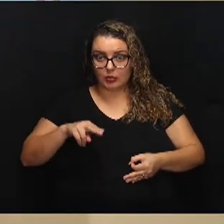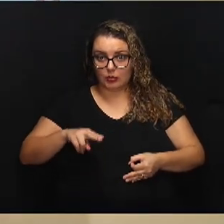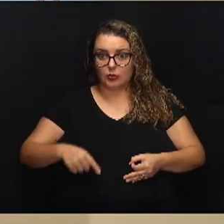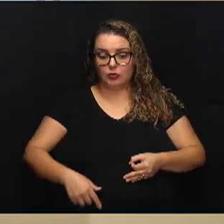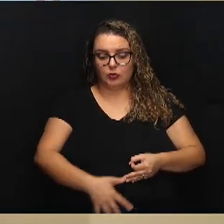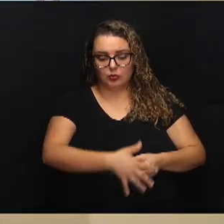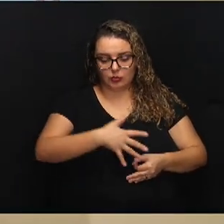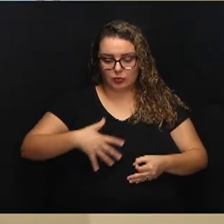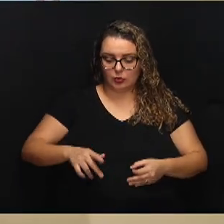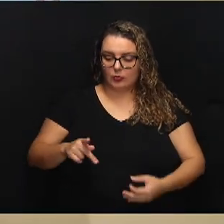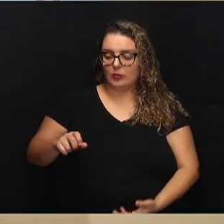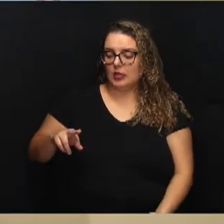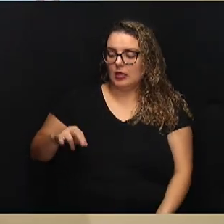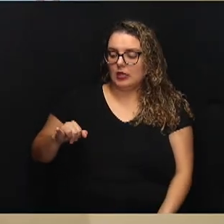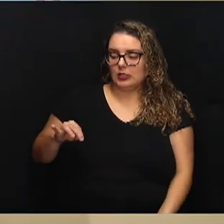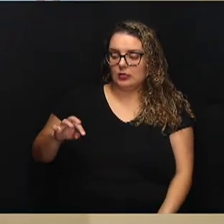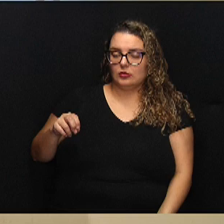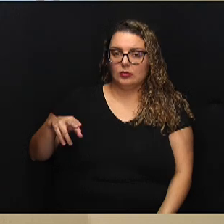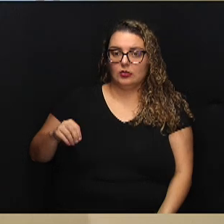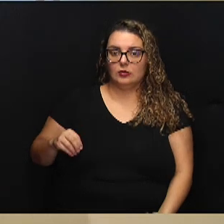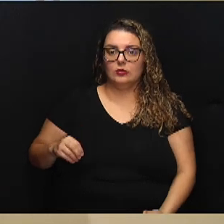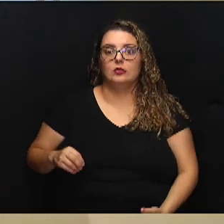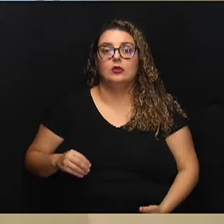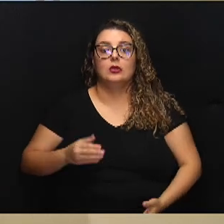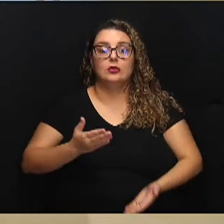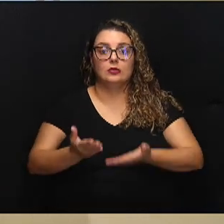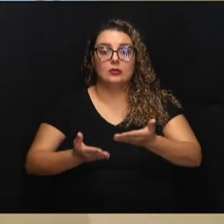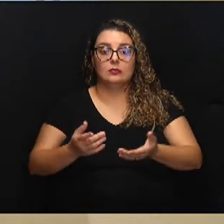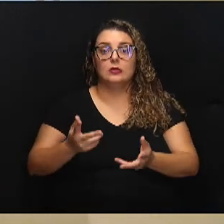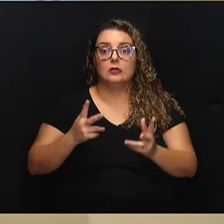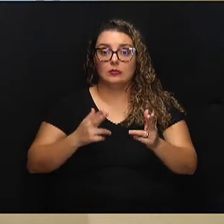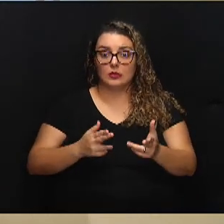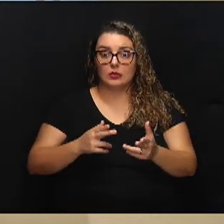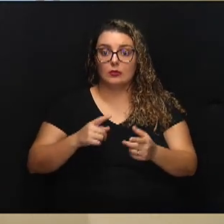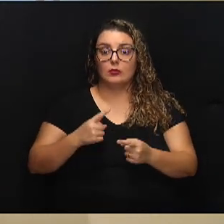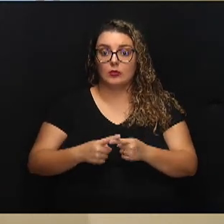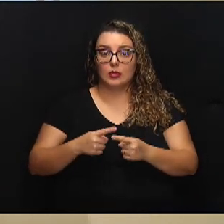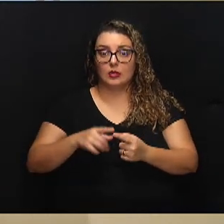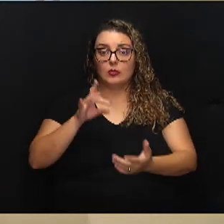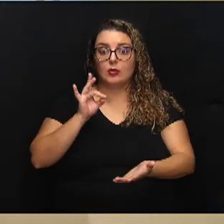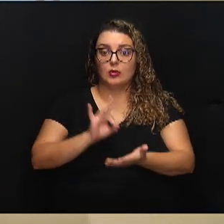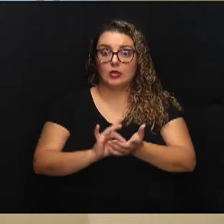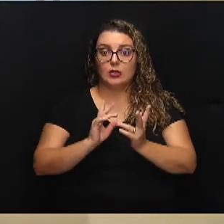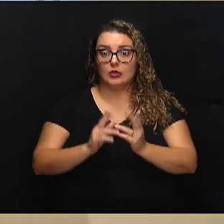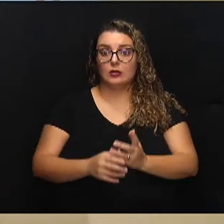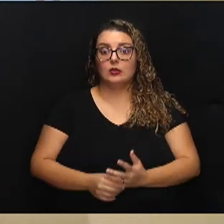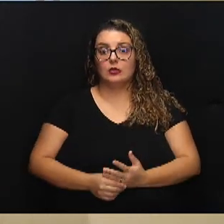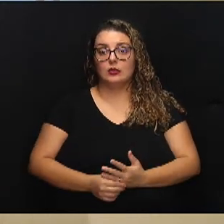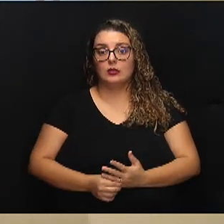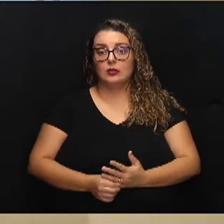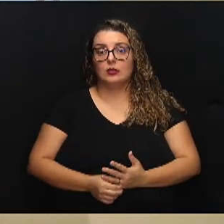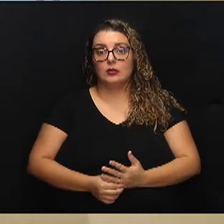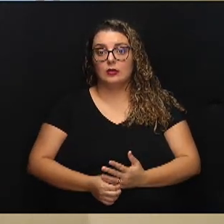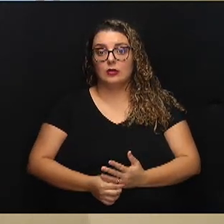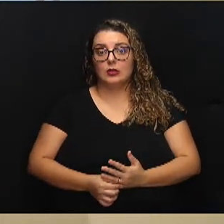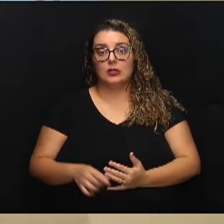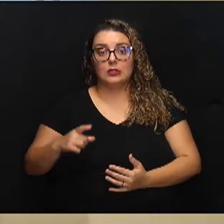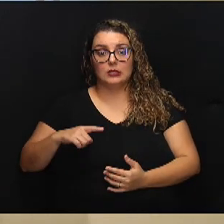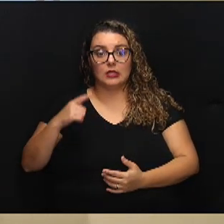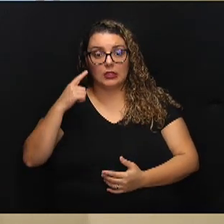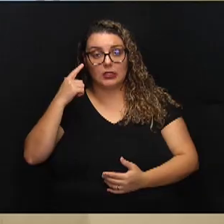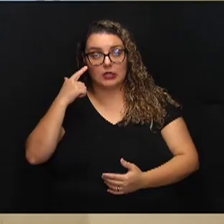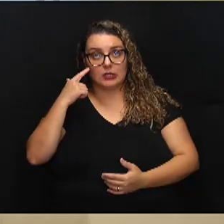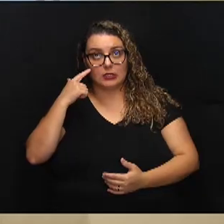mesmo tratamento porque a origem é a mesma. Inclusive, existem linhagens aí de estudos